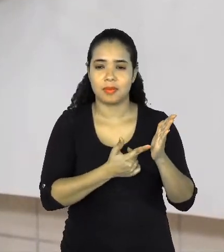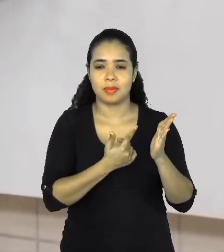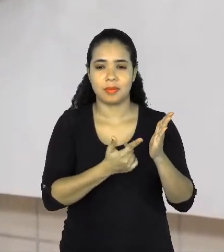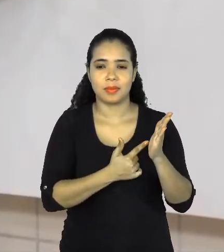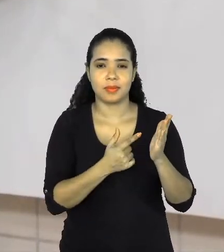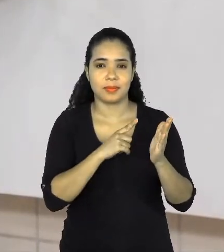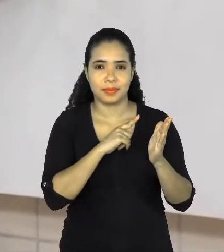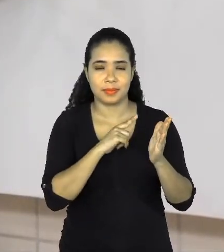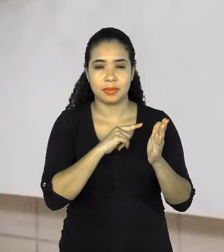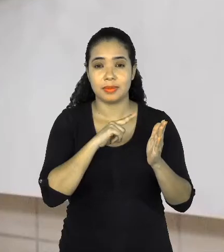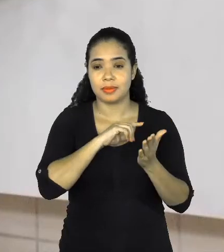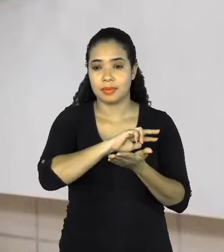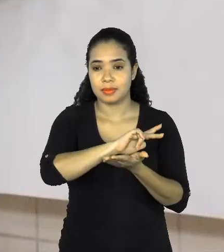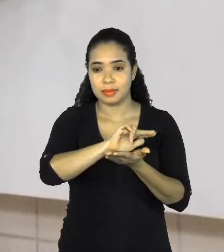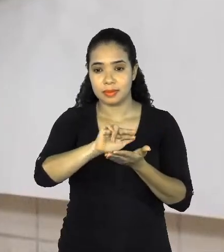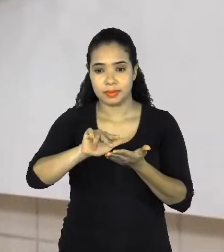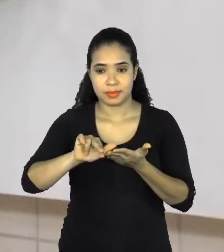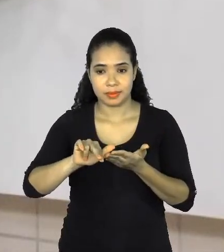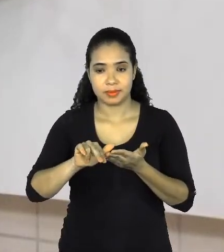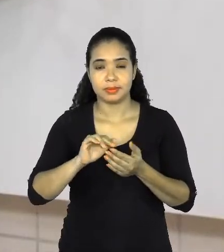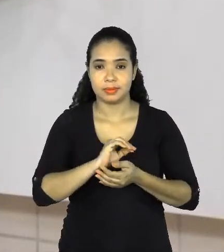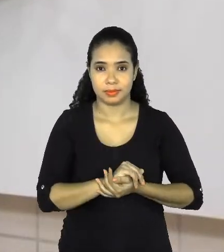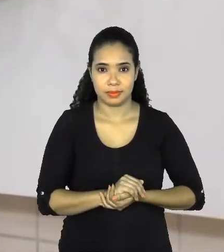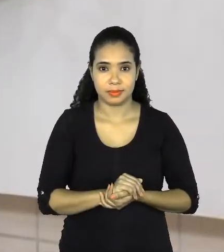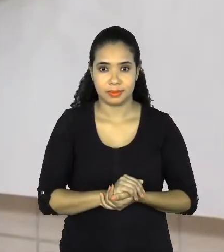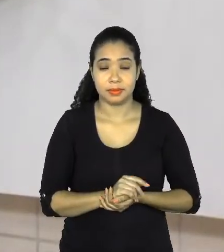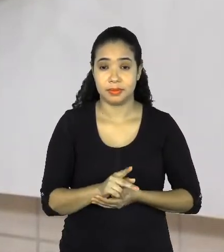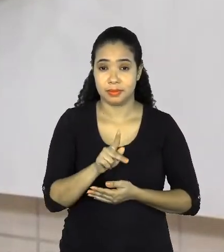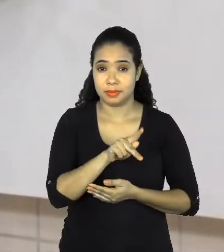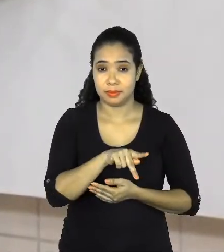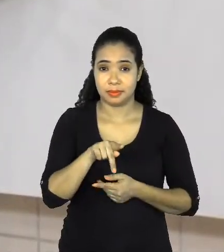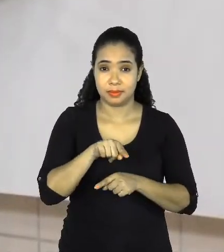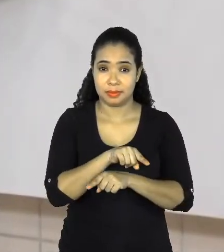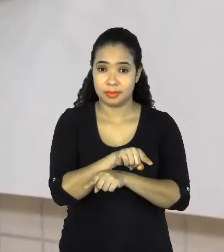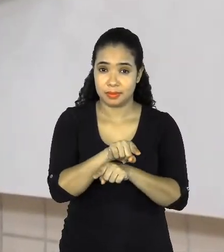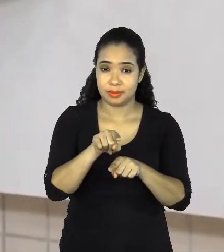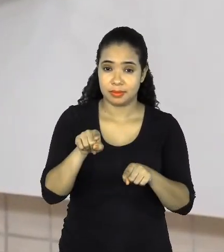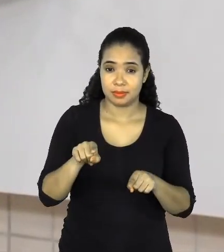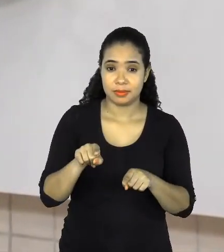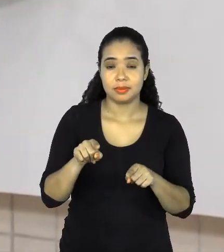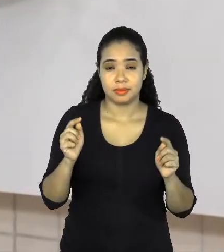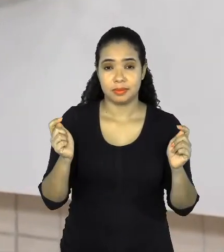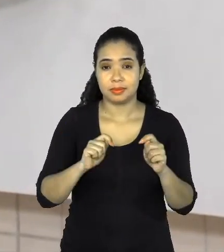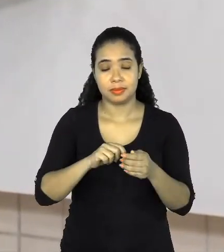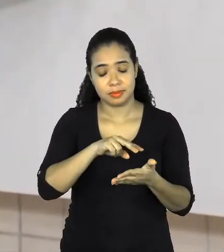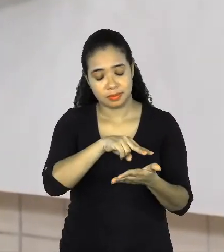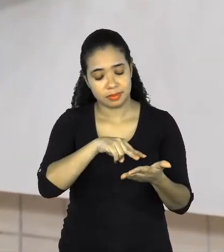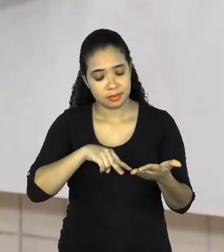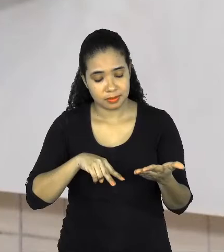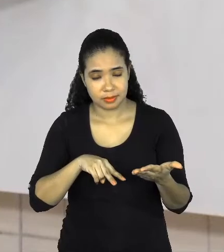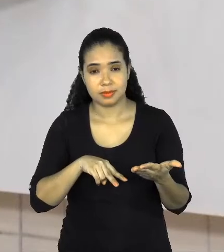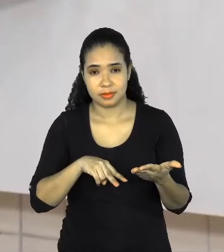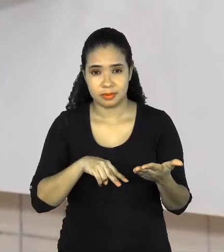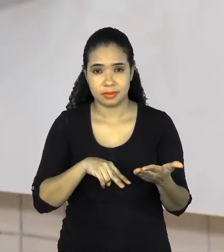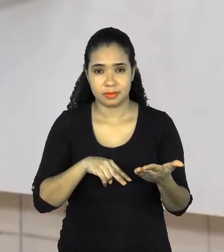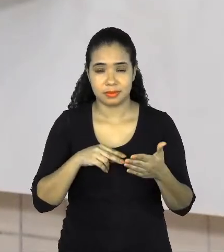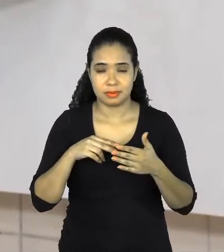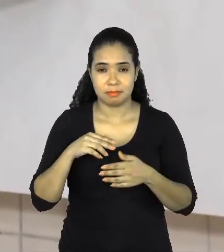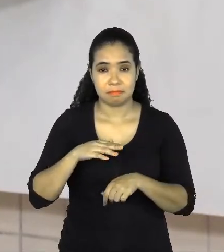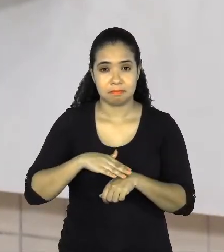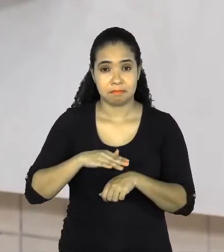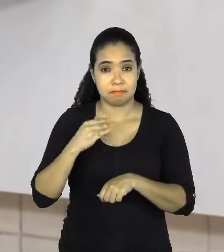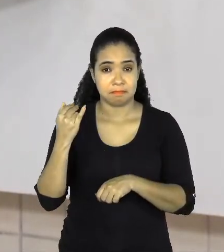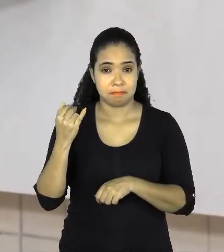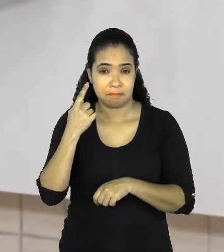nós temos muito material. Certamente os professores de vocês vão poder dar uma leitura até mais interessante